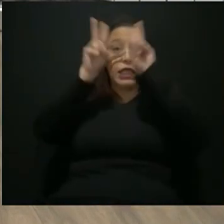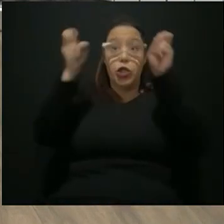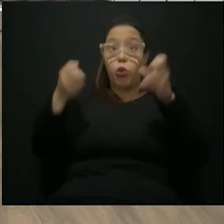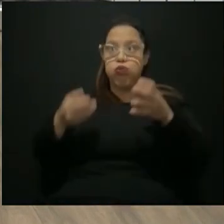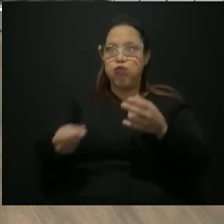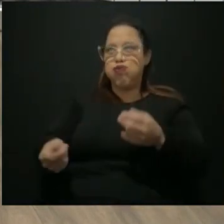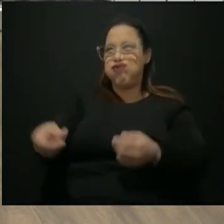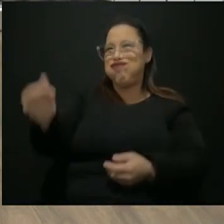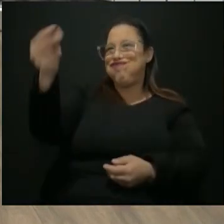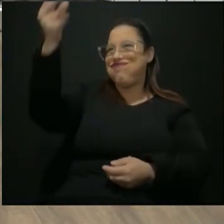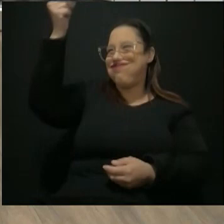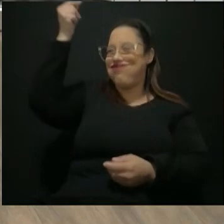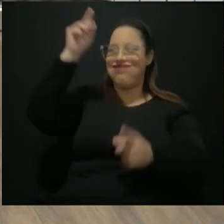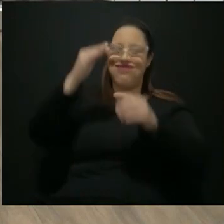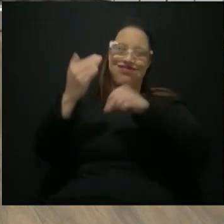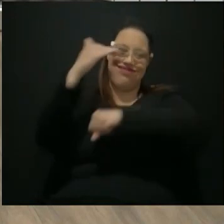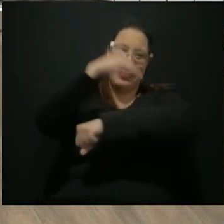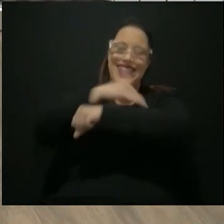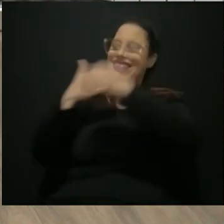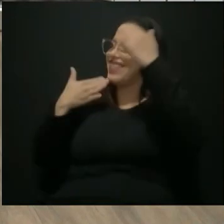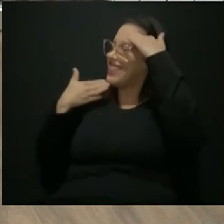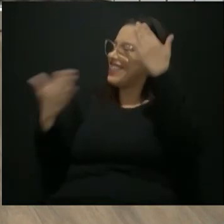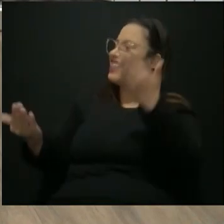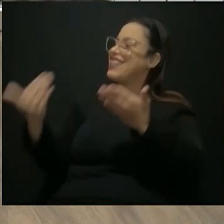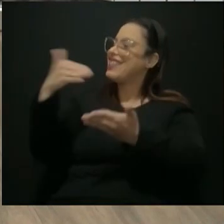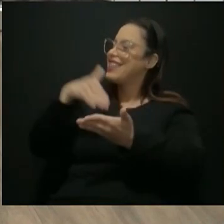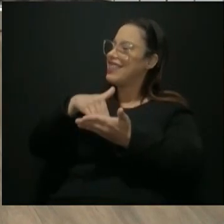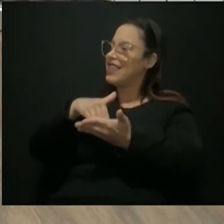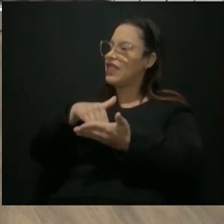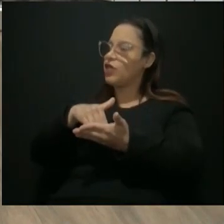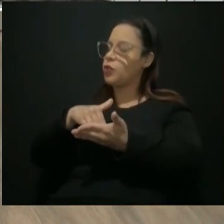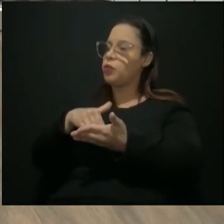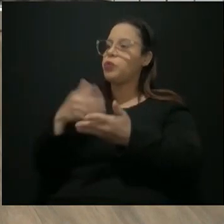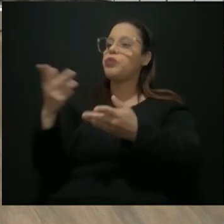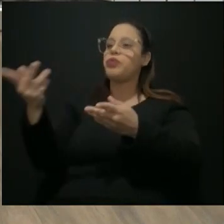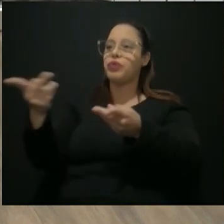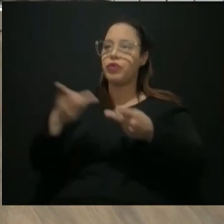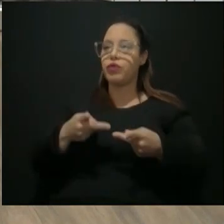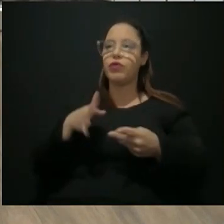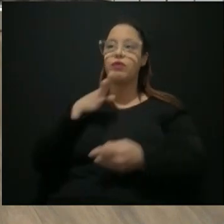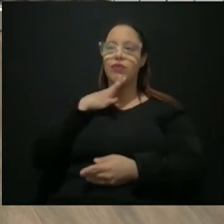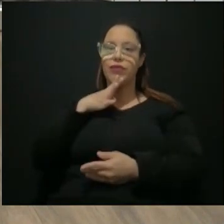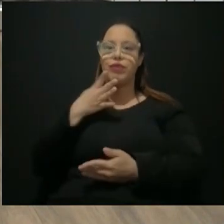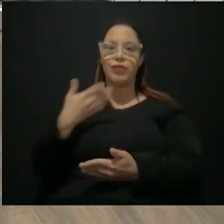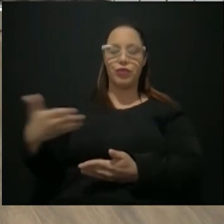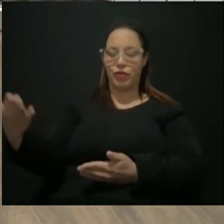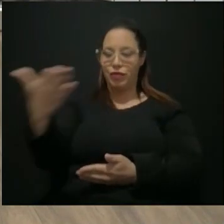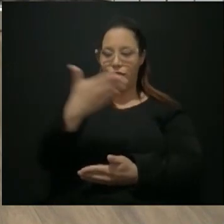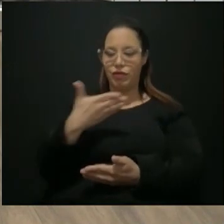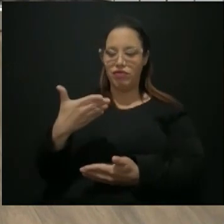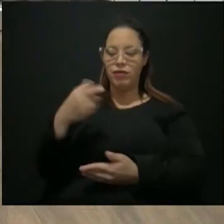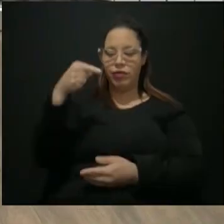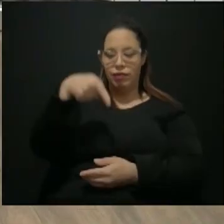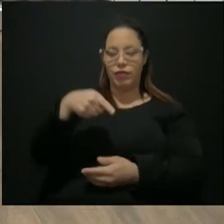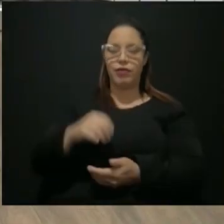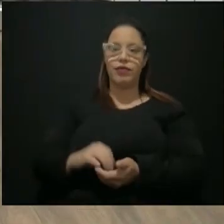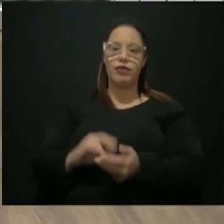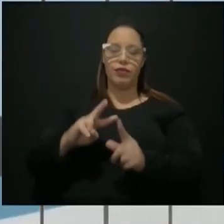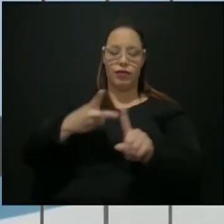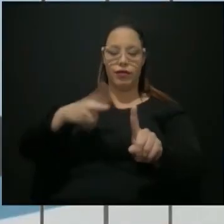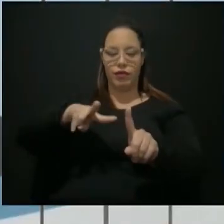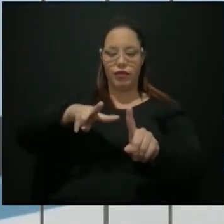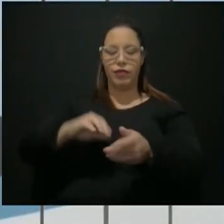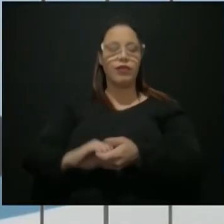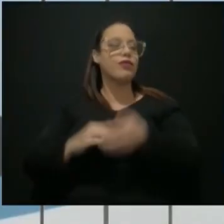dia todo, mas eu quero agradecer a sua participação e por ter trazido aí o seu conhecimento para a gente aqui do Ponto de Vista. Muito